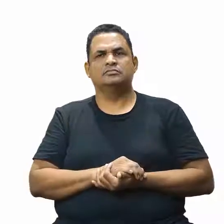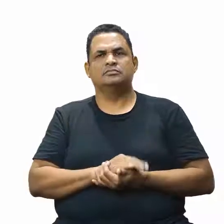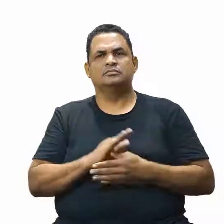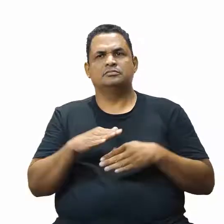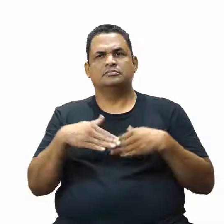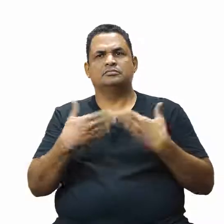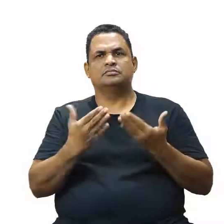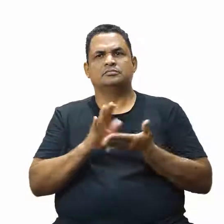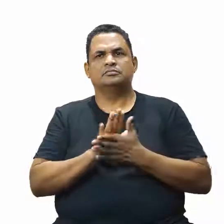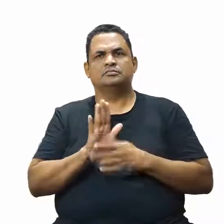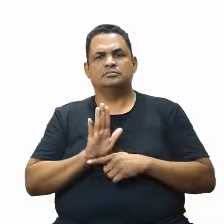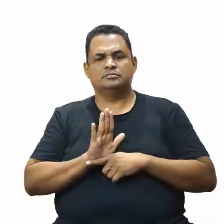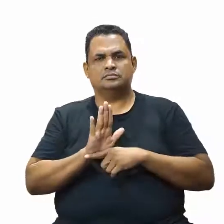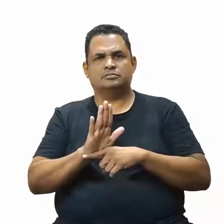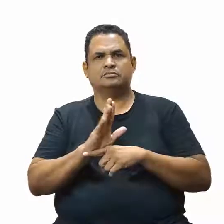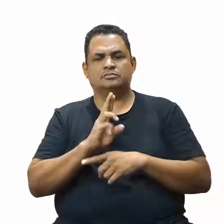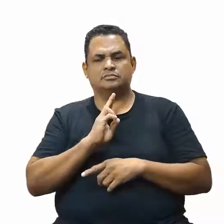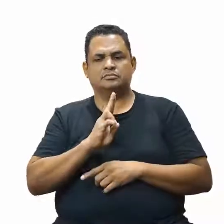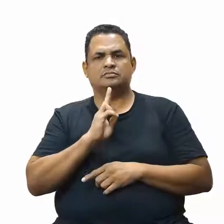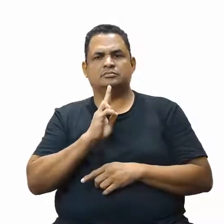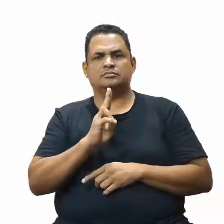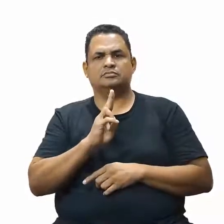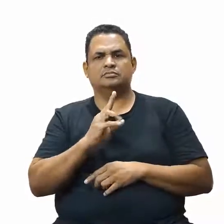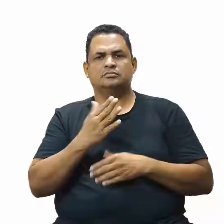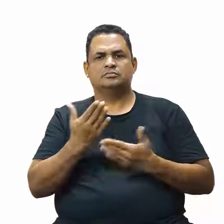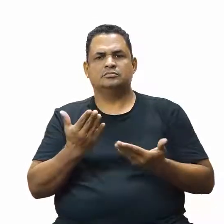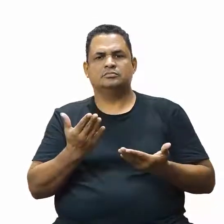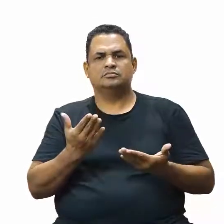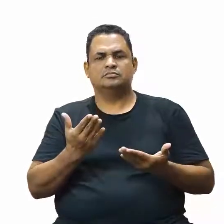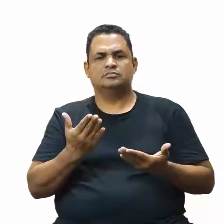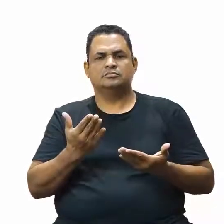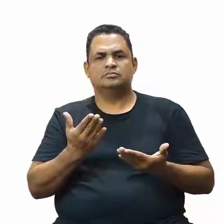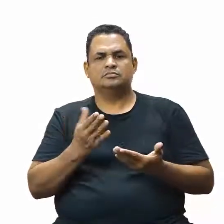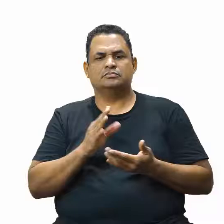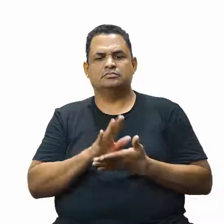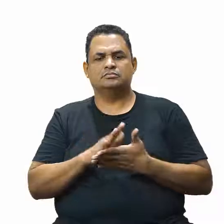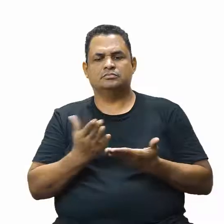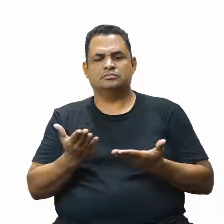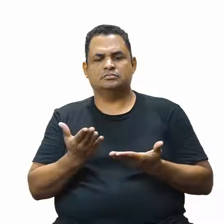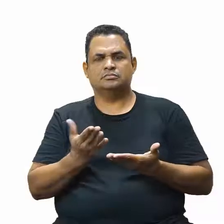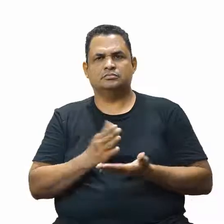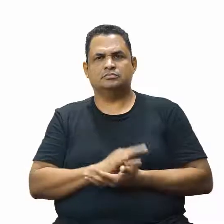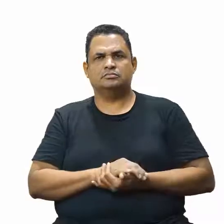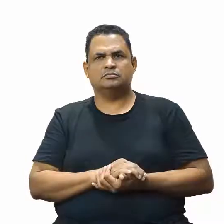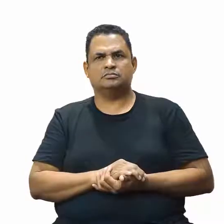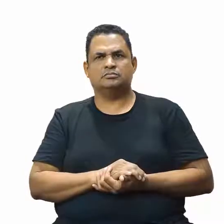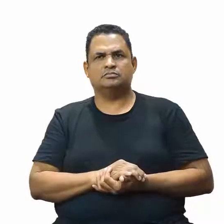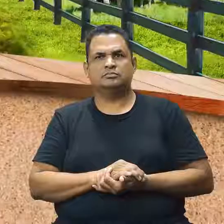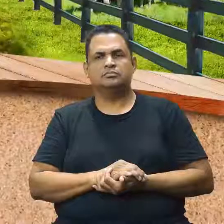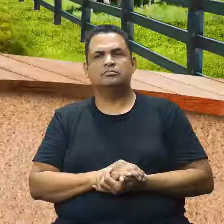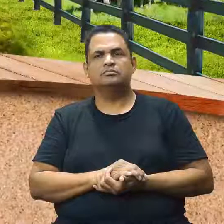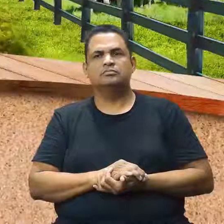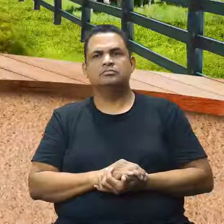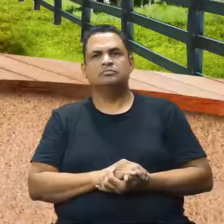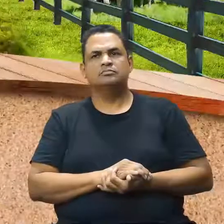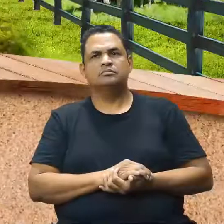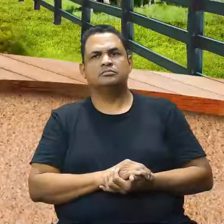quer auxiliar no processo de manutenção, para